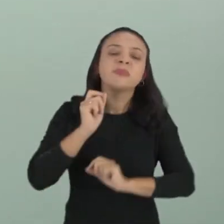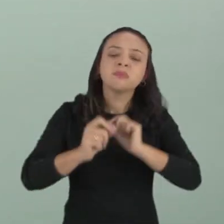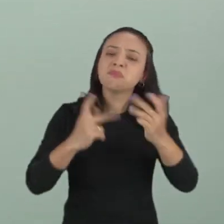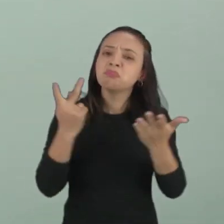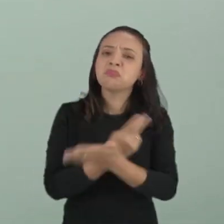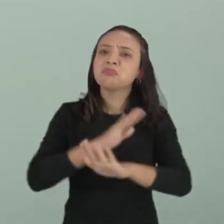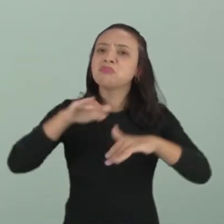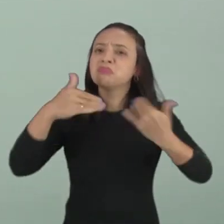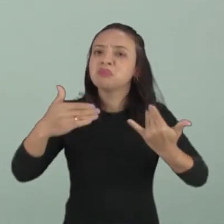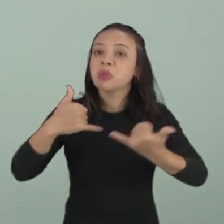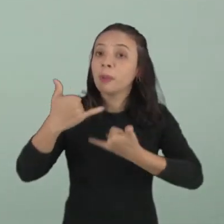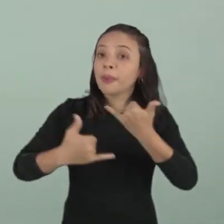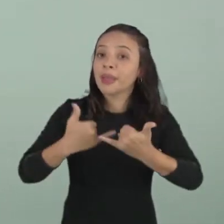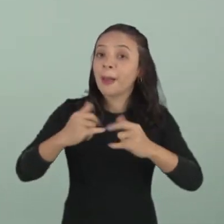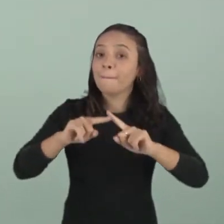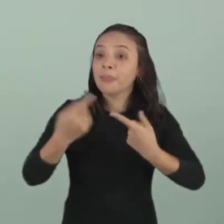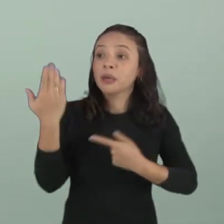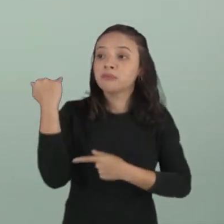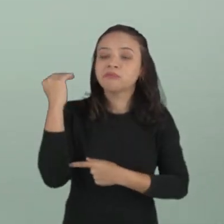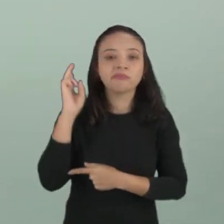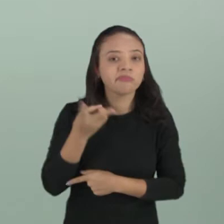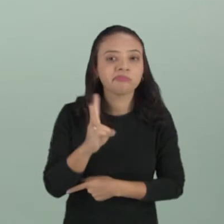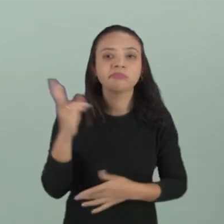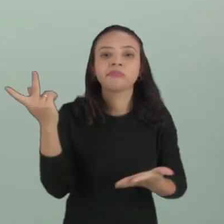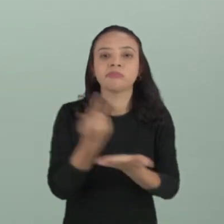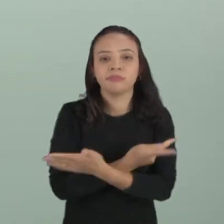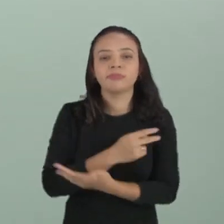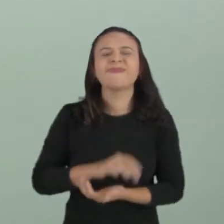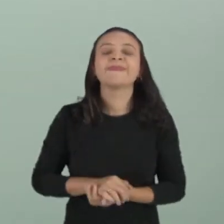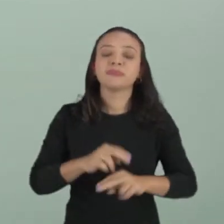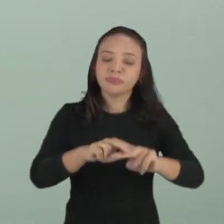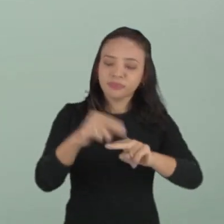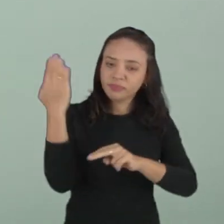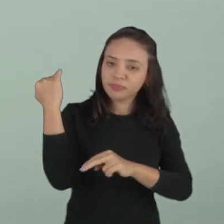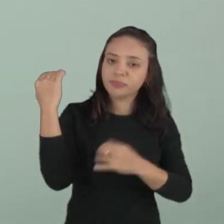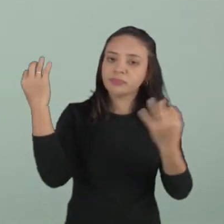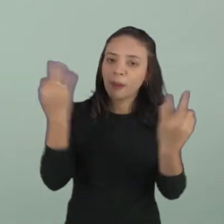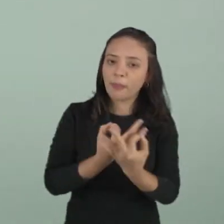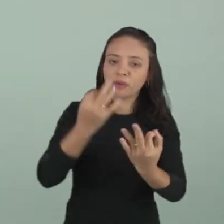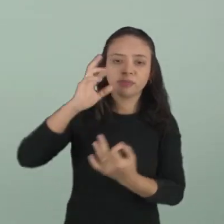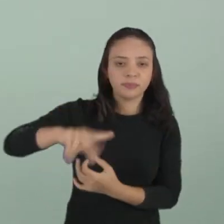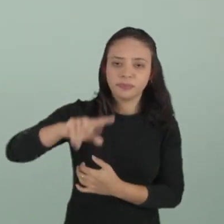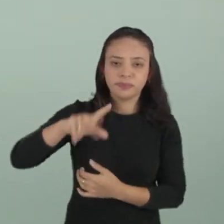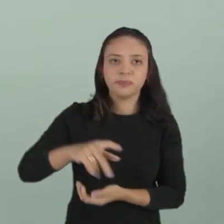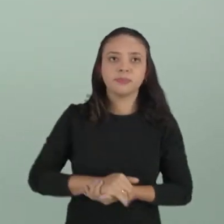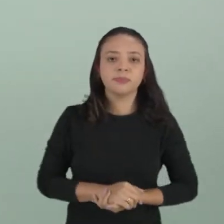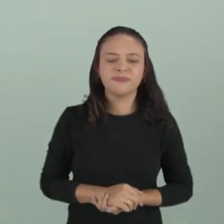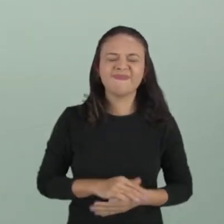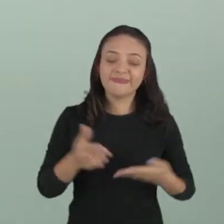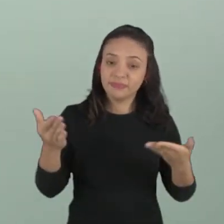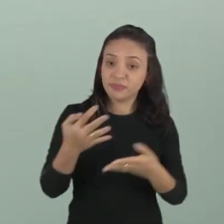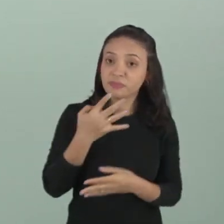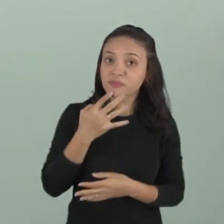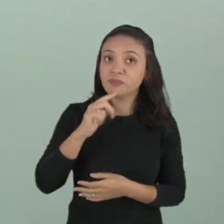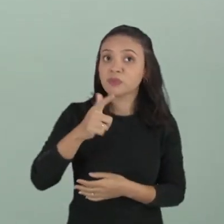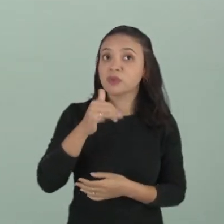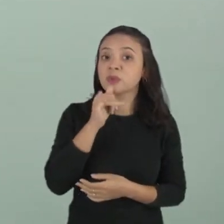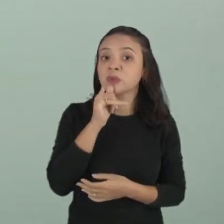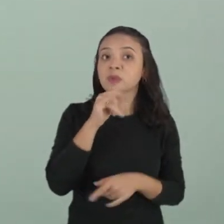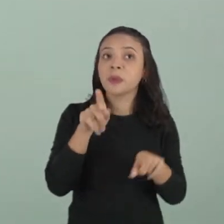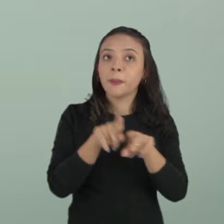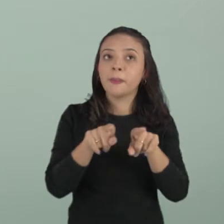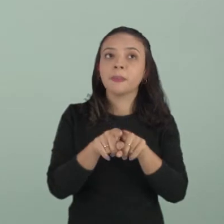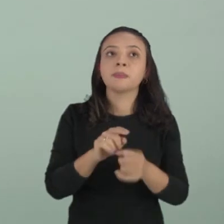brincar, que no passado se repetiu. Chamamos de pretérito imperfeito. Agora vamos conhecer mais um